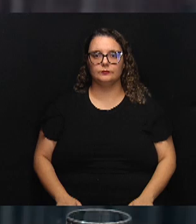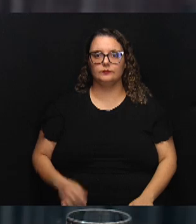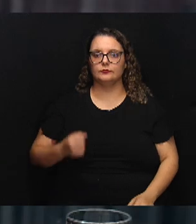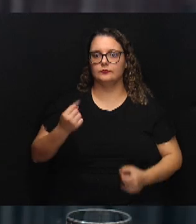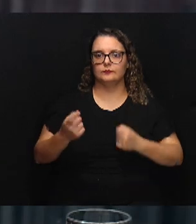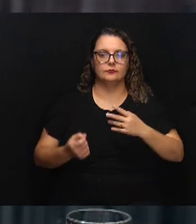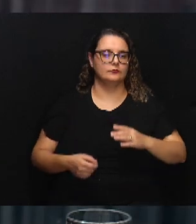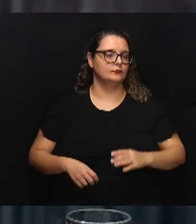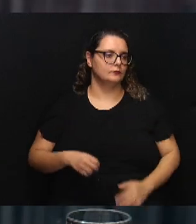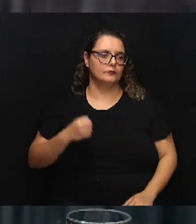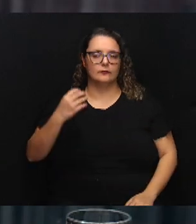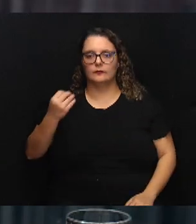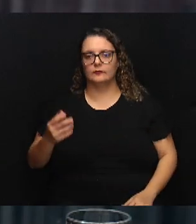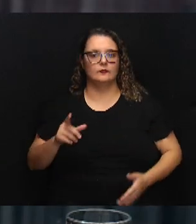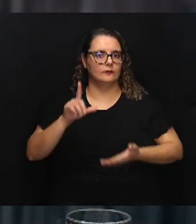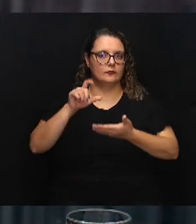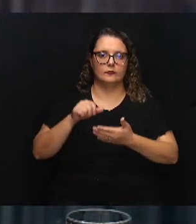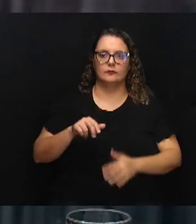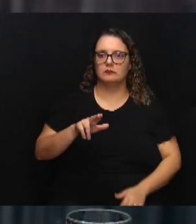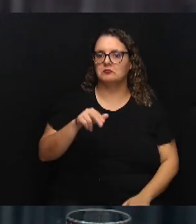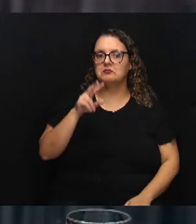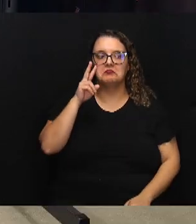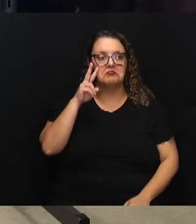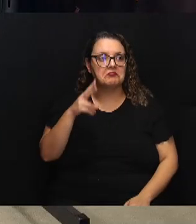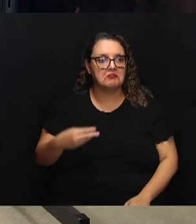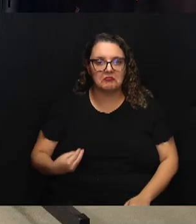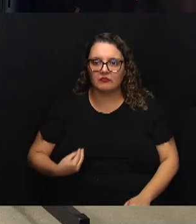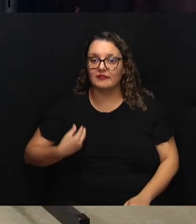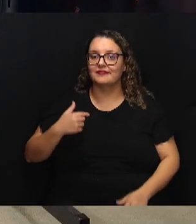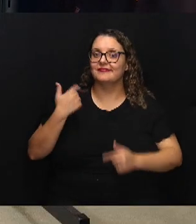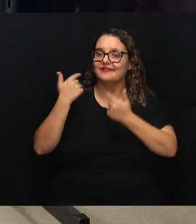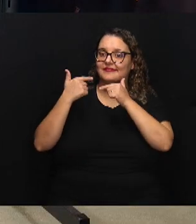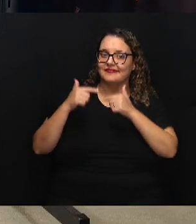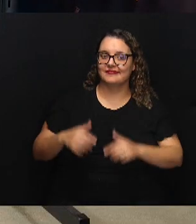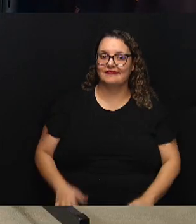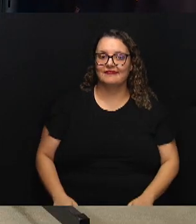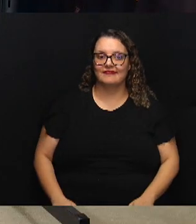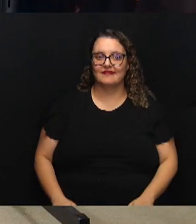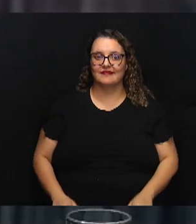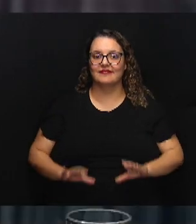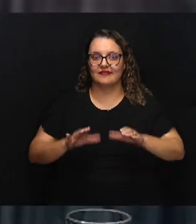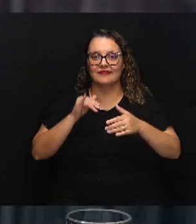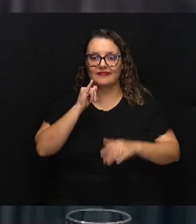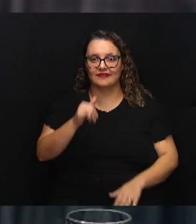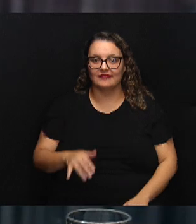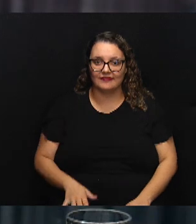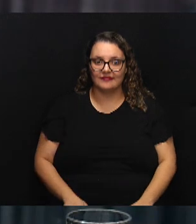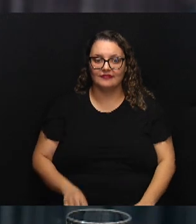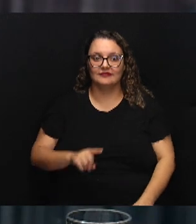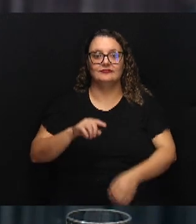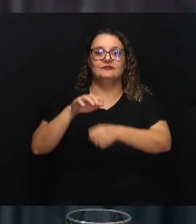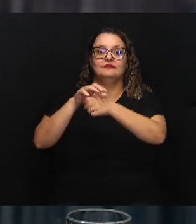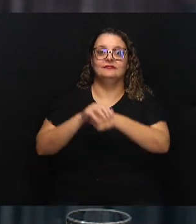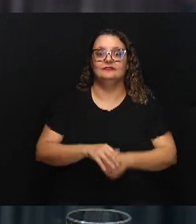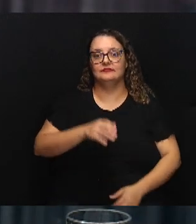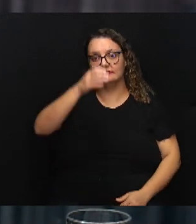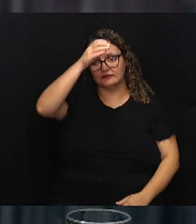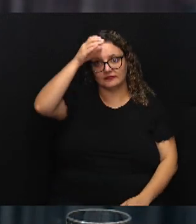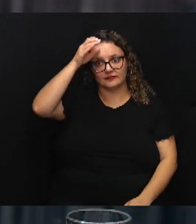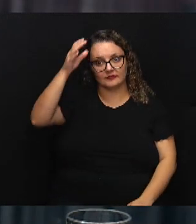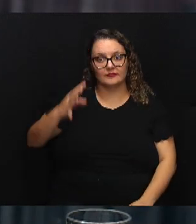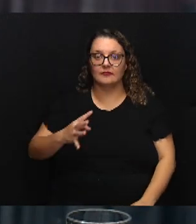alguma foto de um lugar que eu nunca vi na vida, né? E eu falo com o meu time, assim, não caia na pressão do cliente achar que a gente tem que